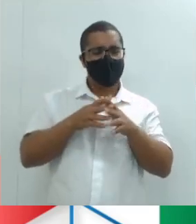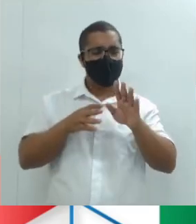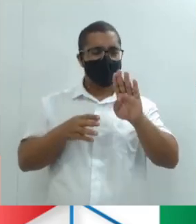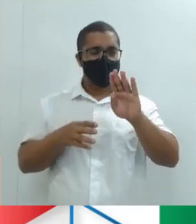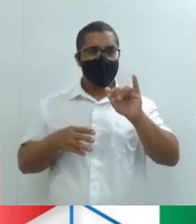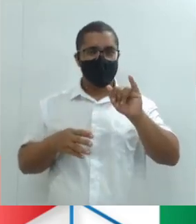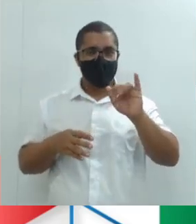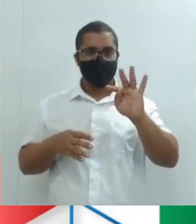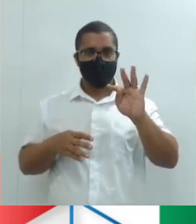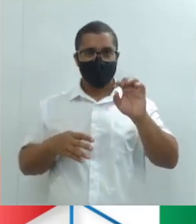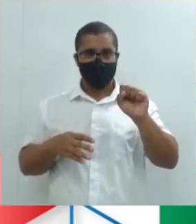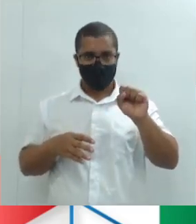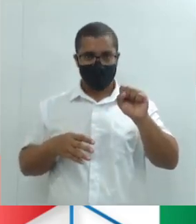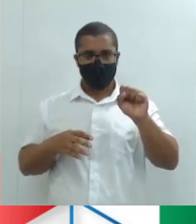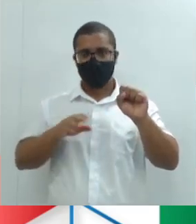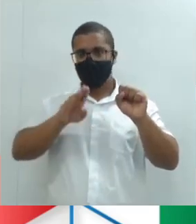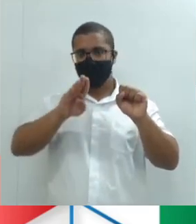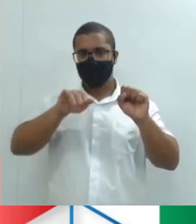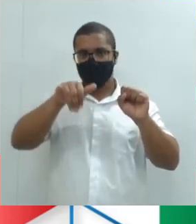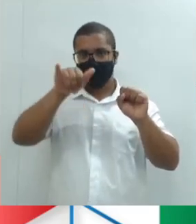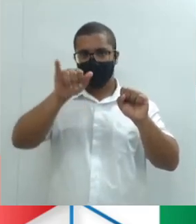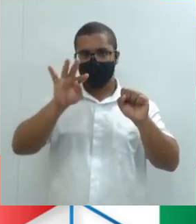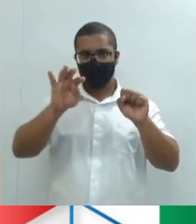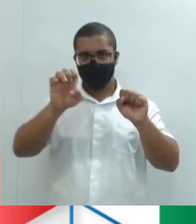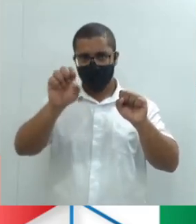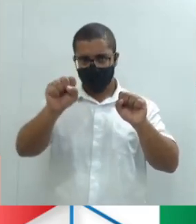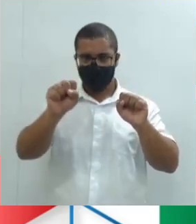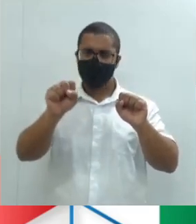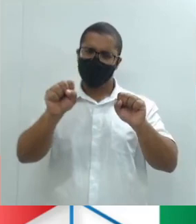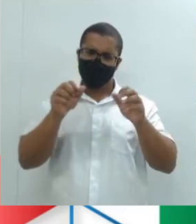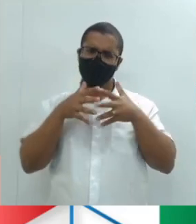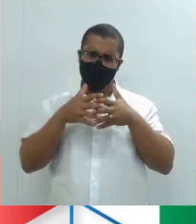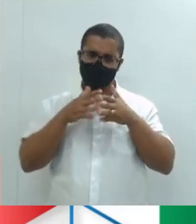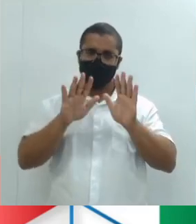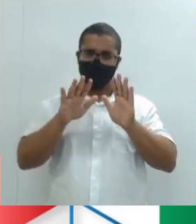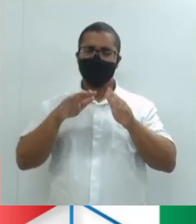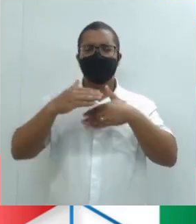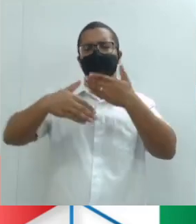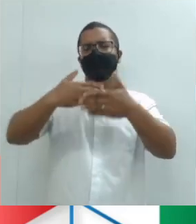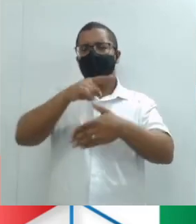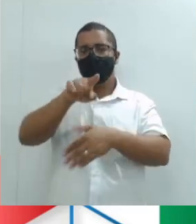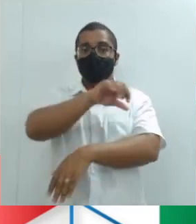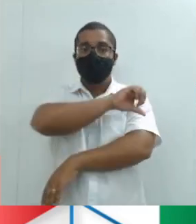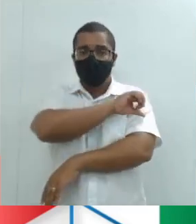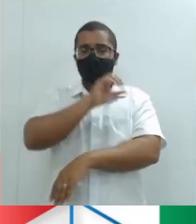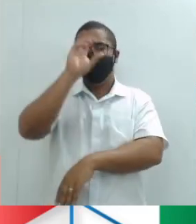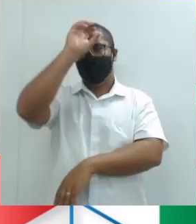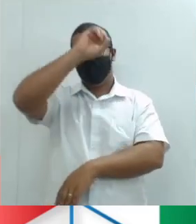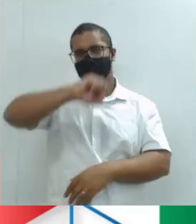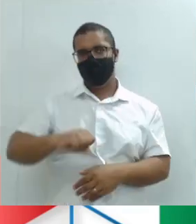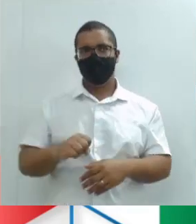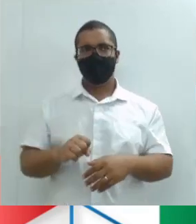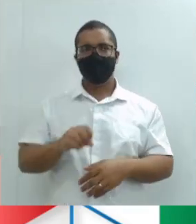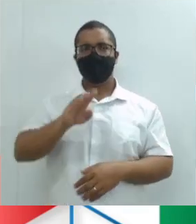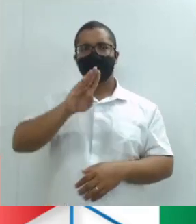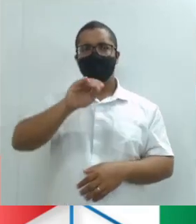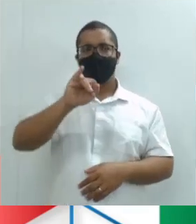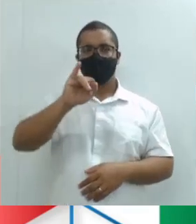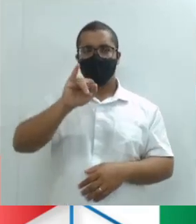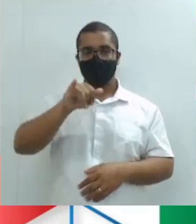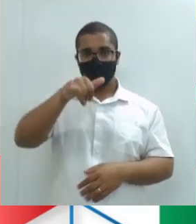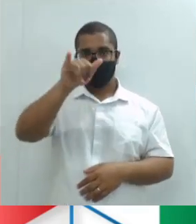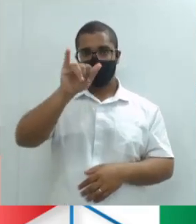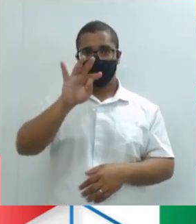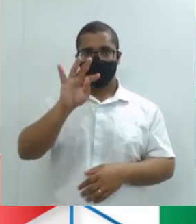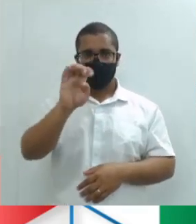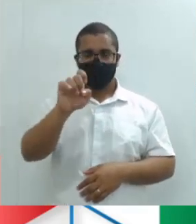bytes. Mas isso aí que quando vocês forem estudar um pouquinho mais à frente, vai ser esclarecido lá no nono ano, tá? O byte é a menor unidade de